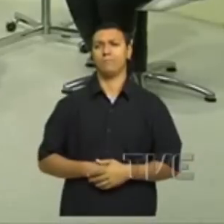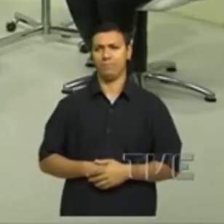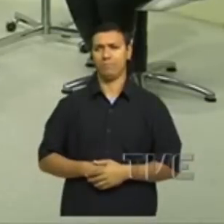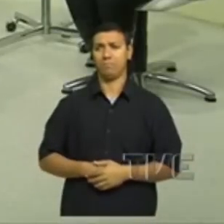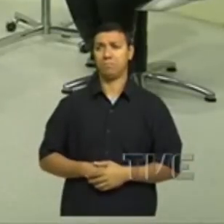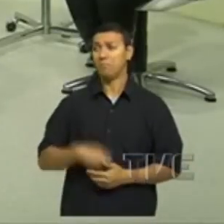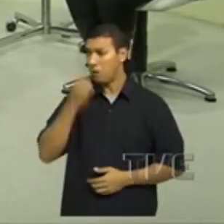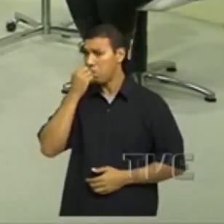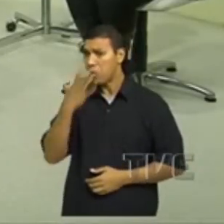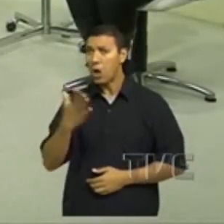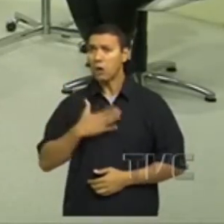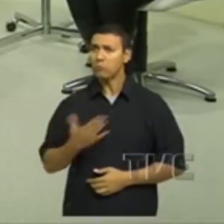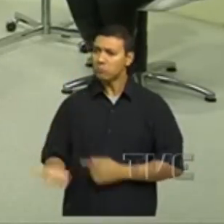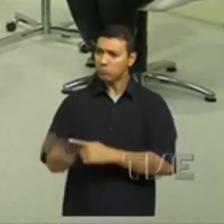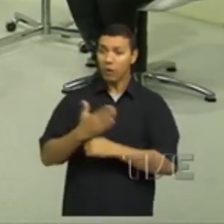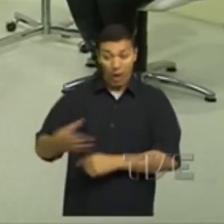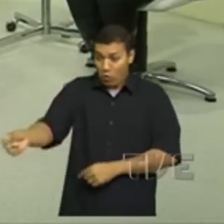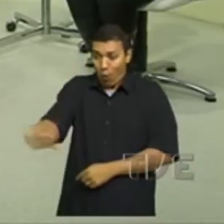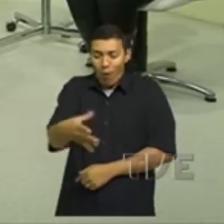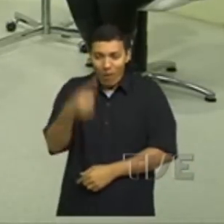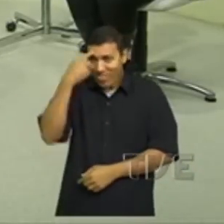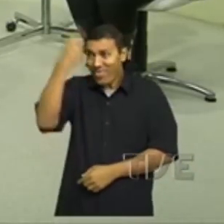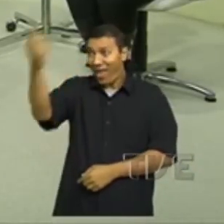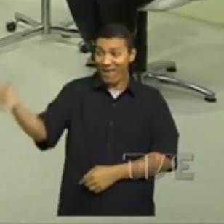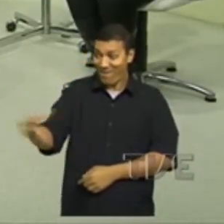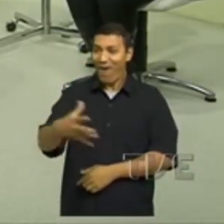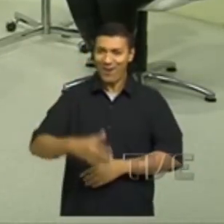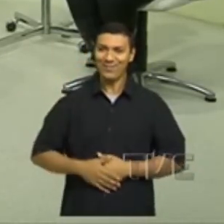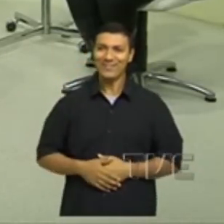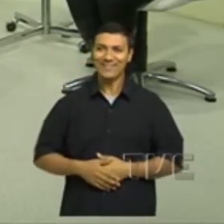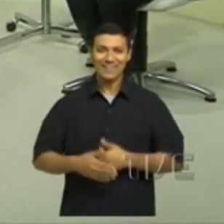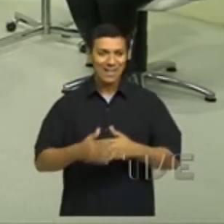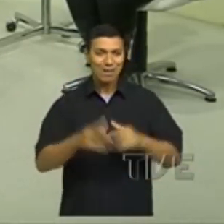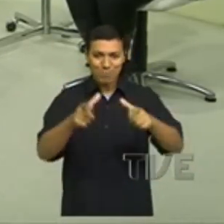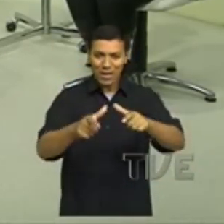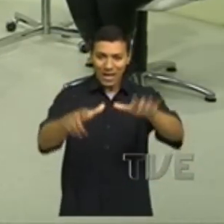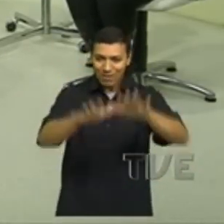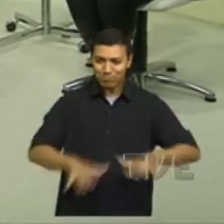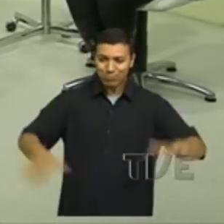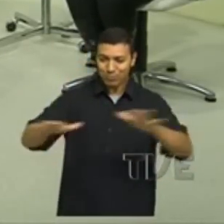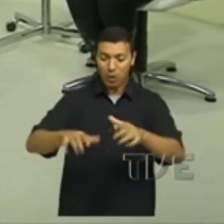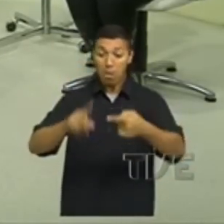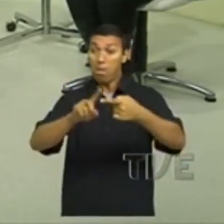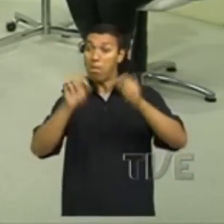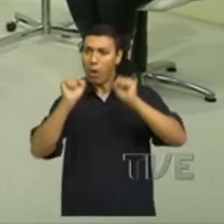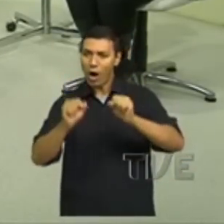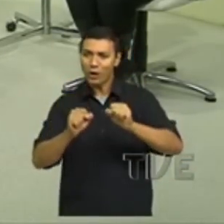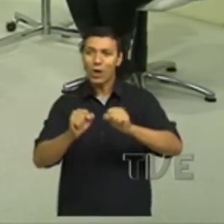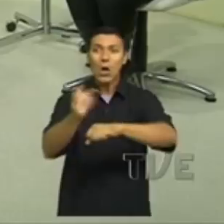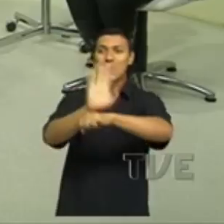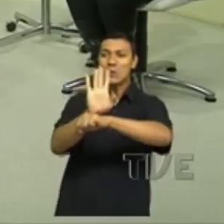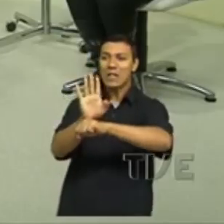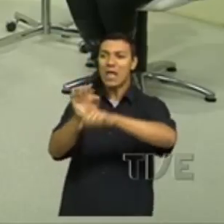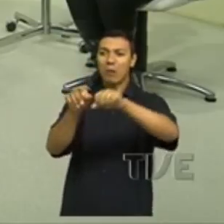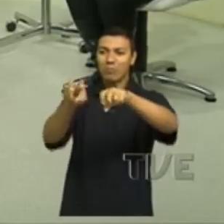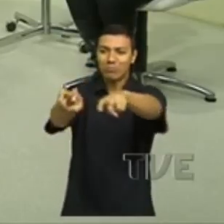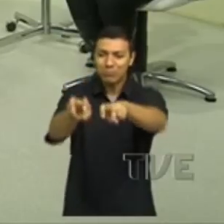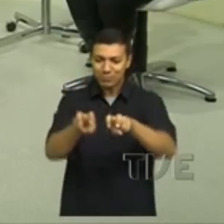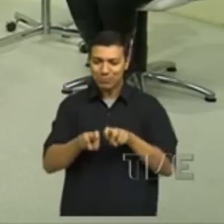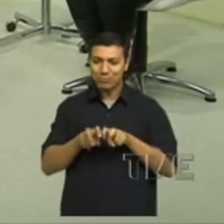até uma questão bem inovadora, porque vocês vão conseguir juntar na mesma sala de cinema pessoas com deficiência e sem.